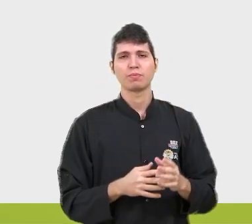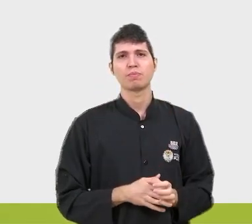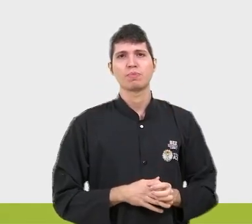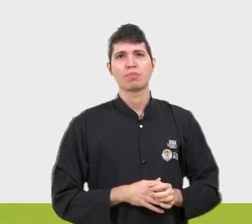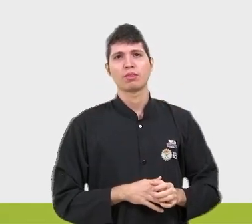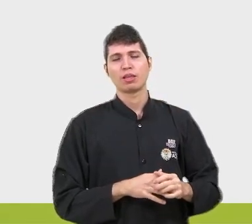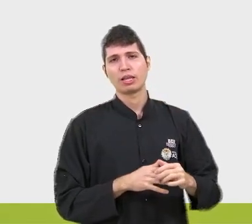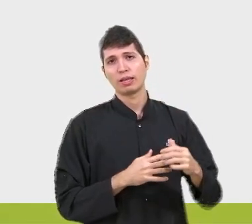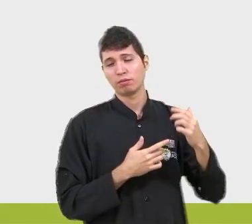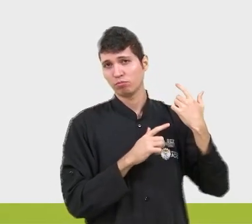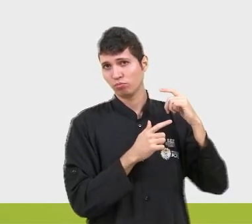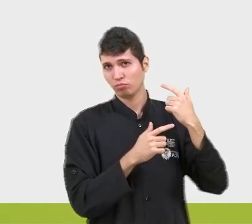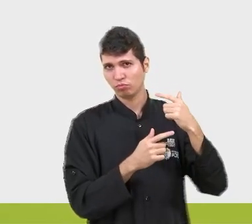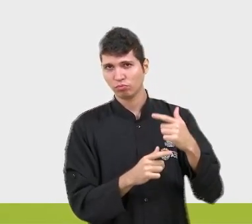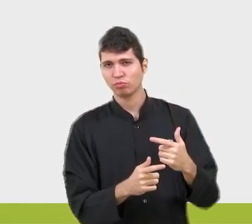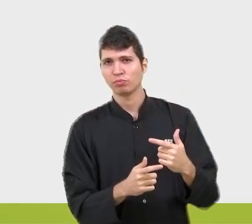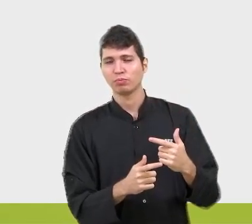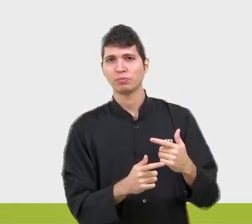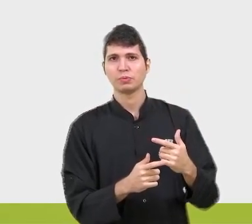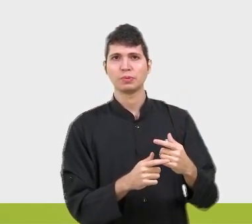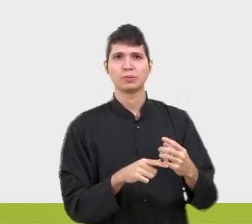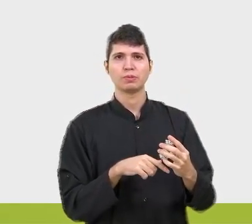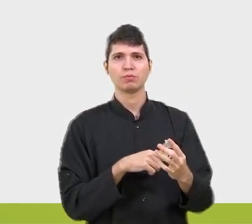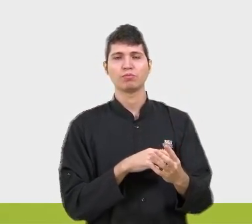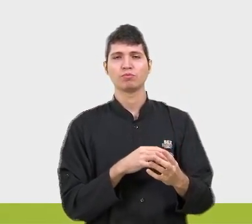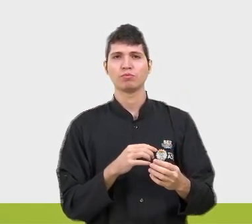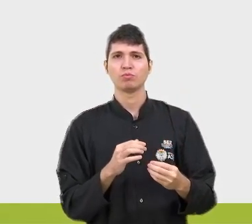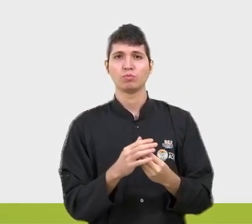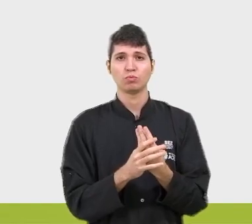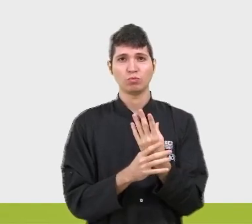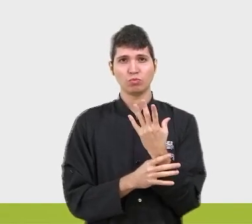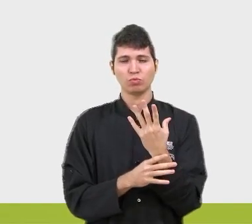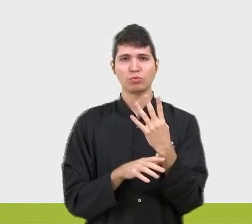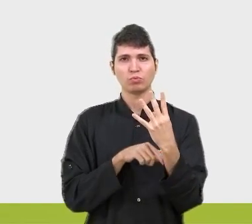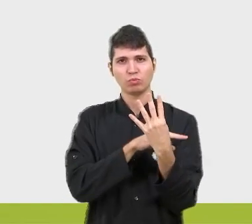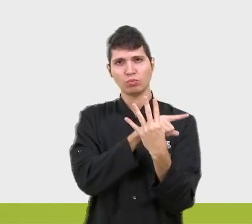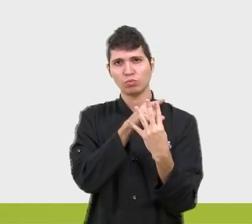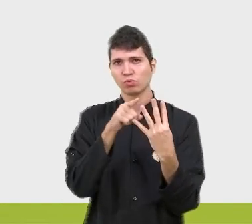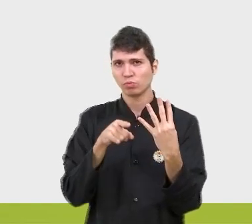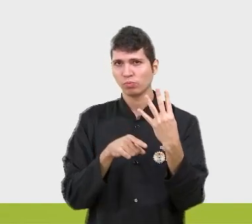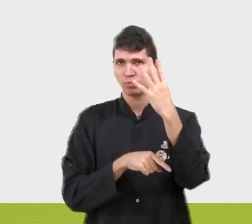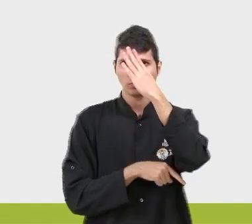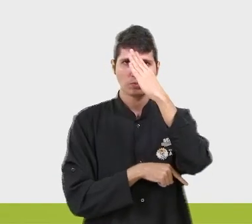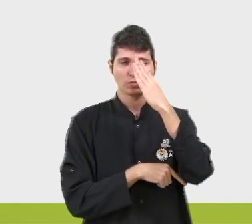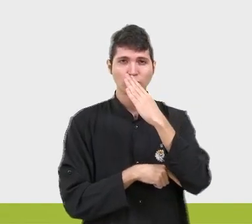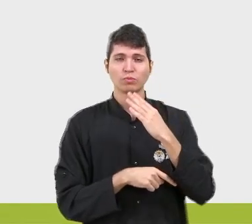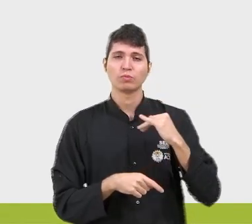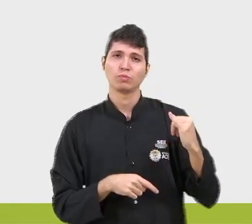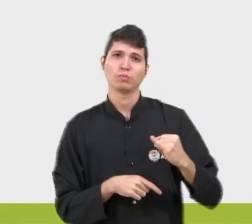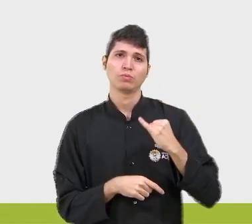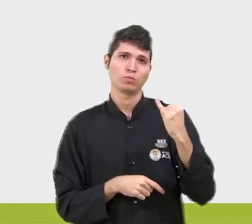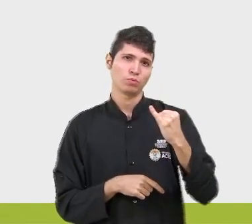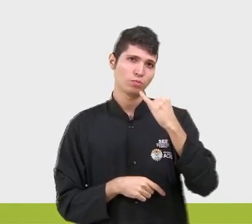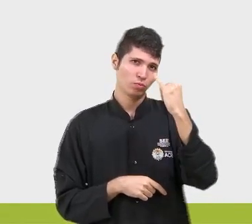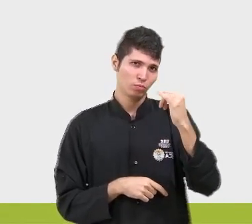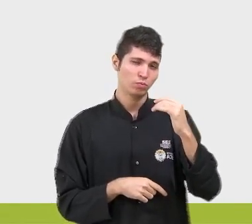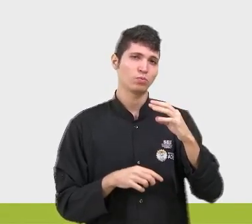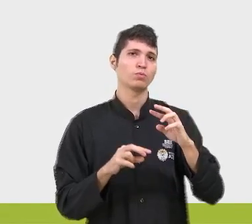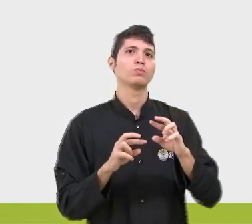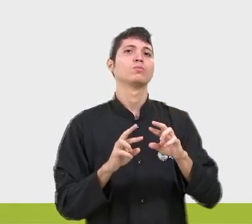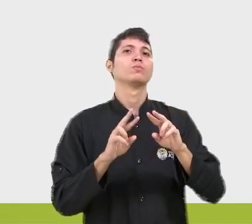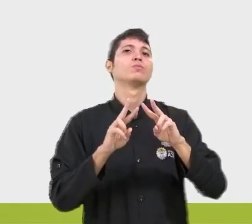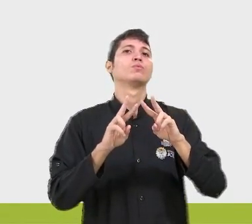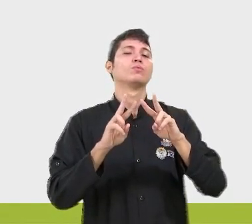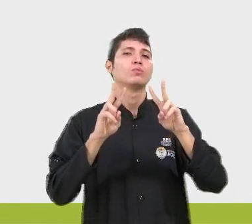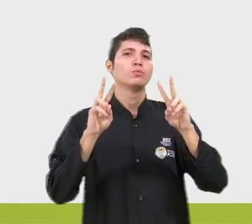que se chamou de 4 Brasis. Então, é levado em consideração a questão tecnológica, tá?